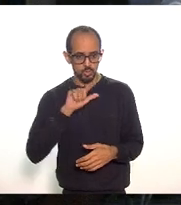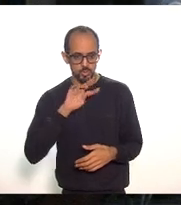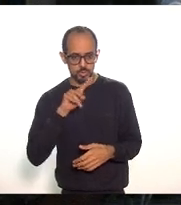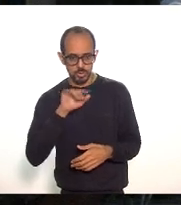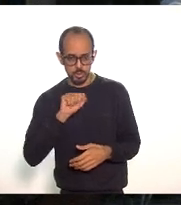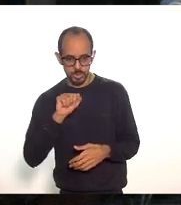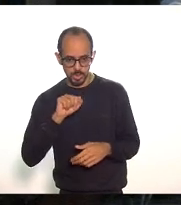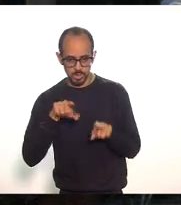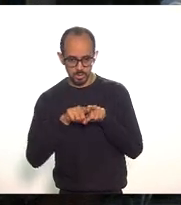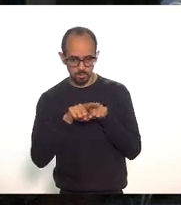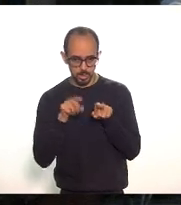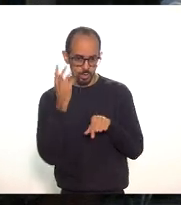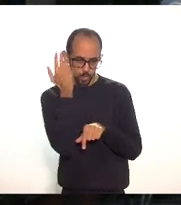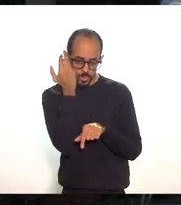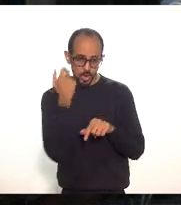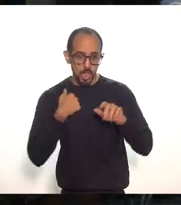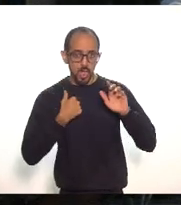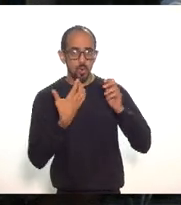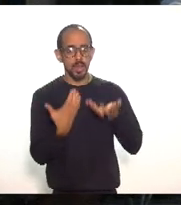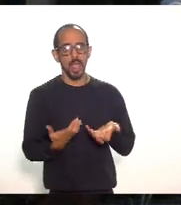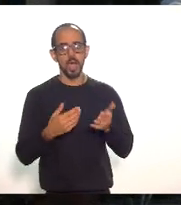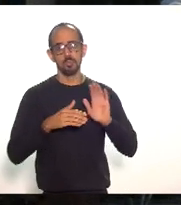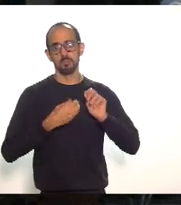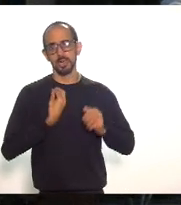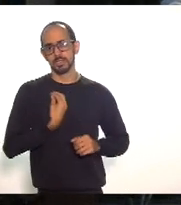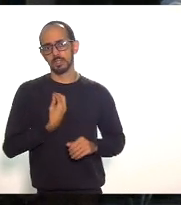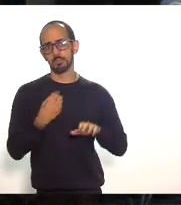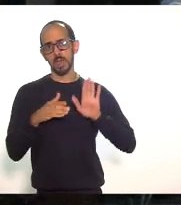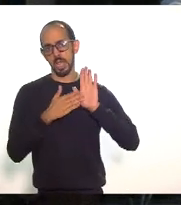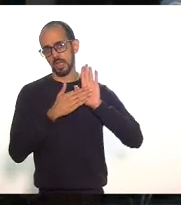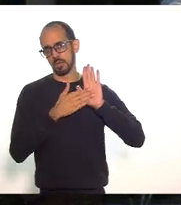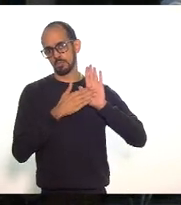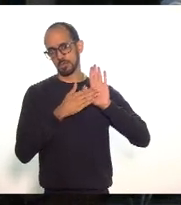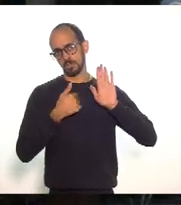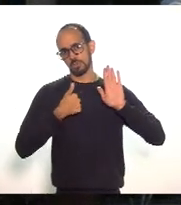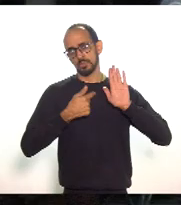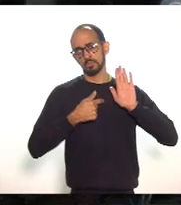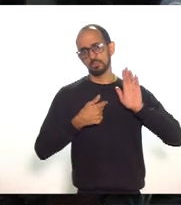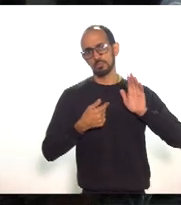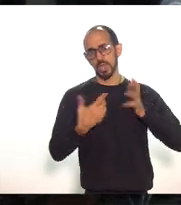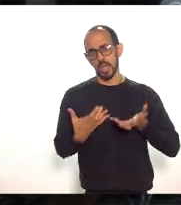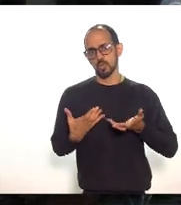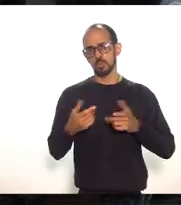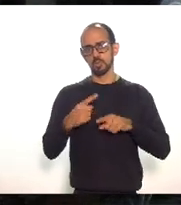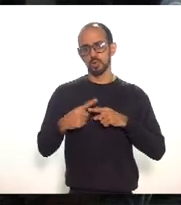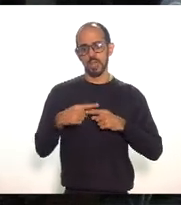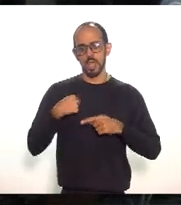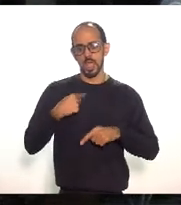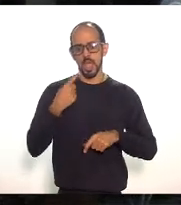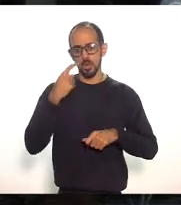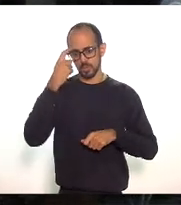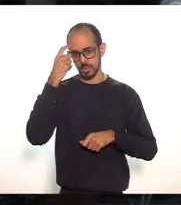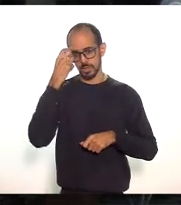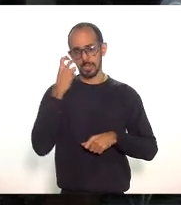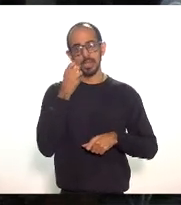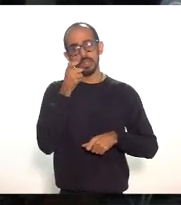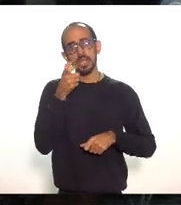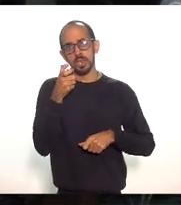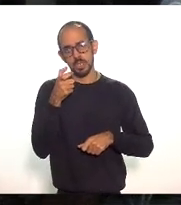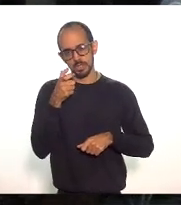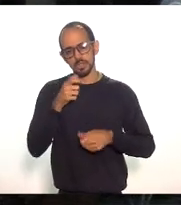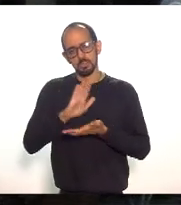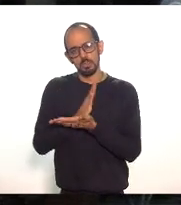Deputada Lucinha, eu faço questão de participar também, se Vossa Excelência assim permitir, porque é uma questão que tem também me